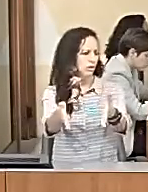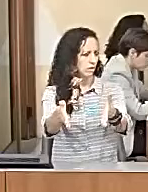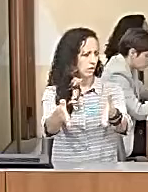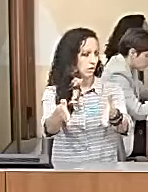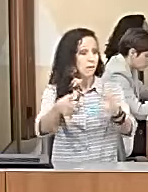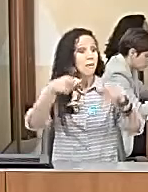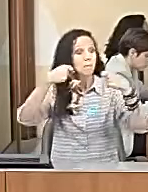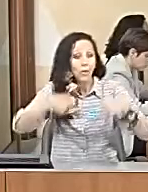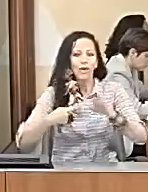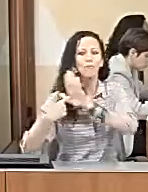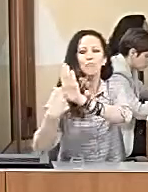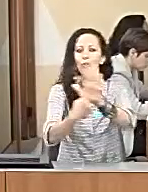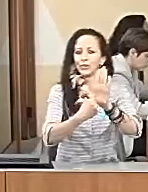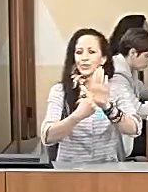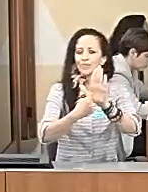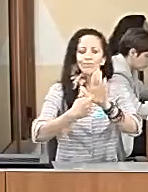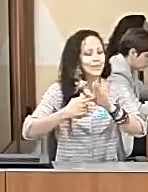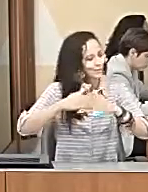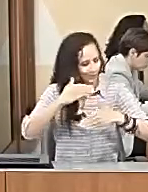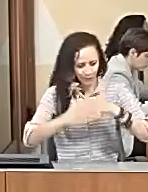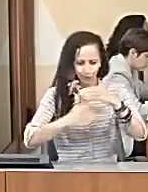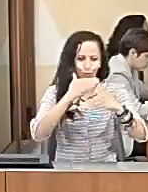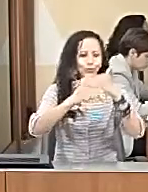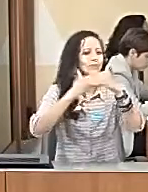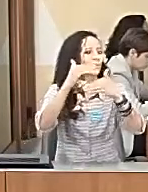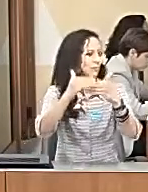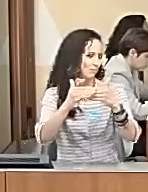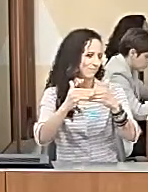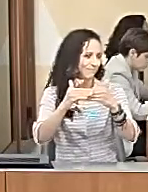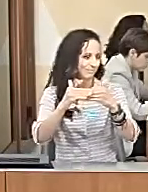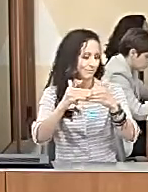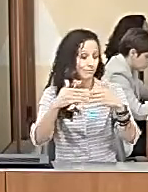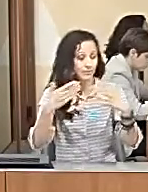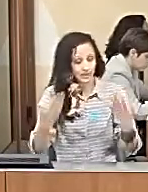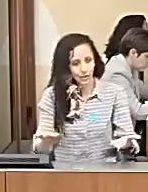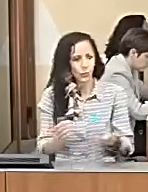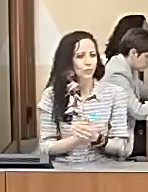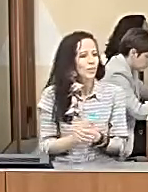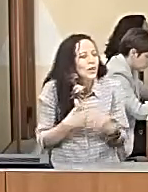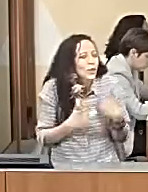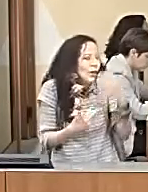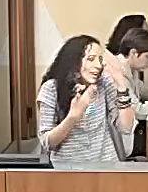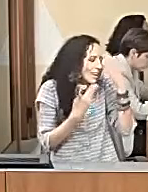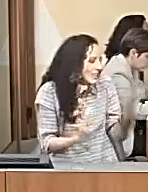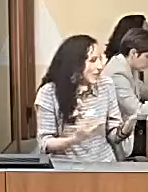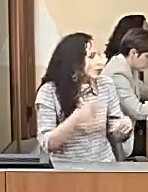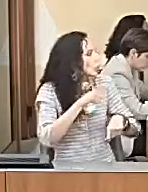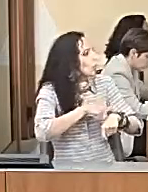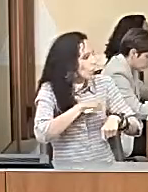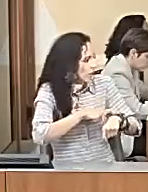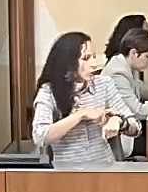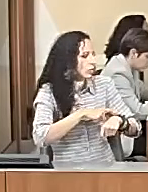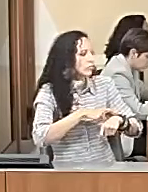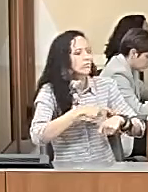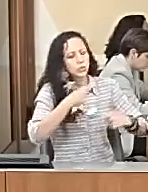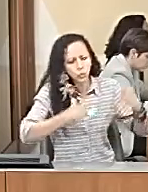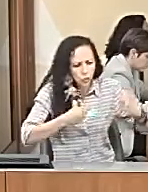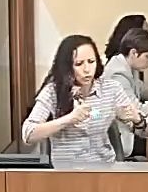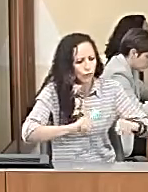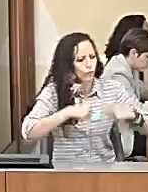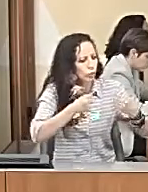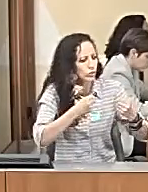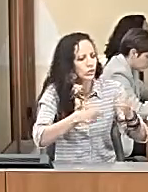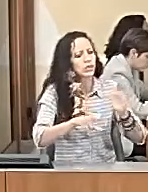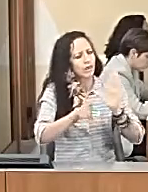português, sim, muitos de nós somos bilíngues. Nós podemos, sim. Eu agradeço muito